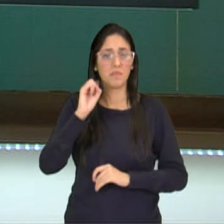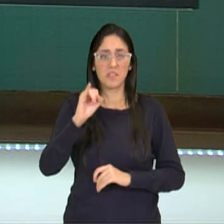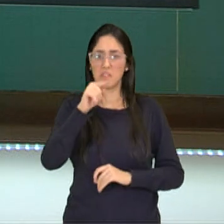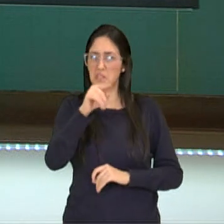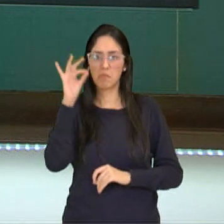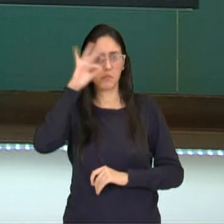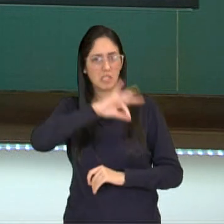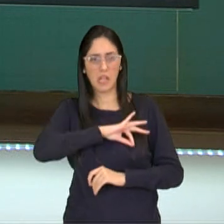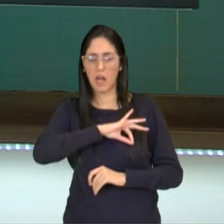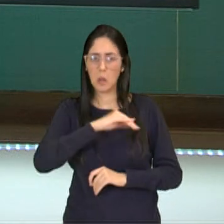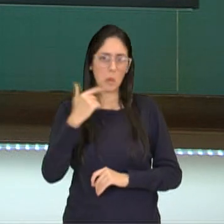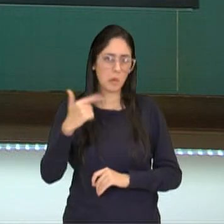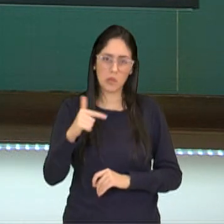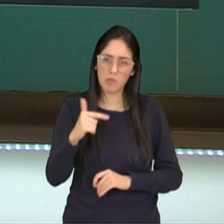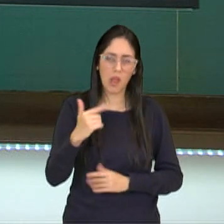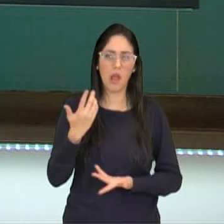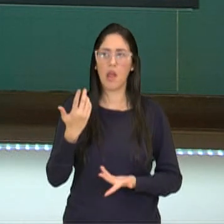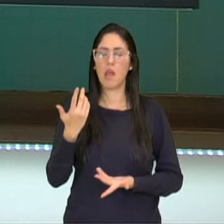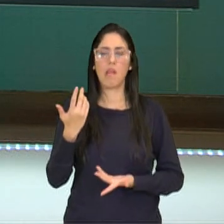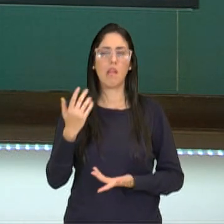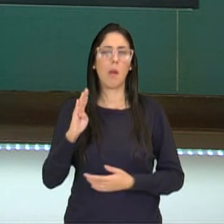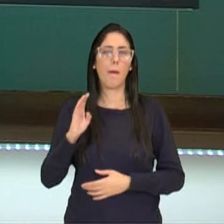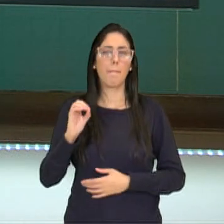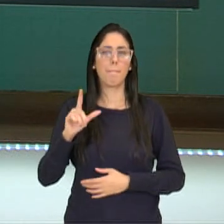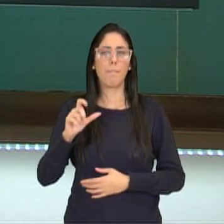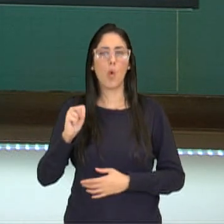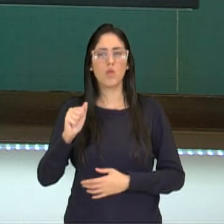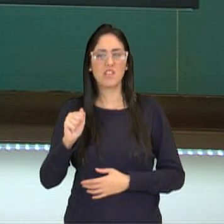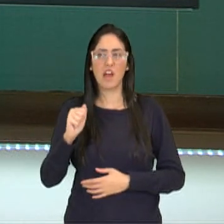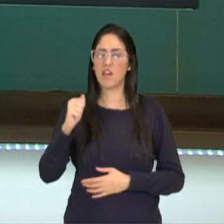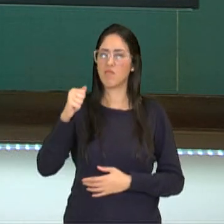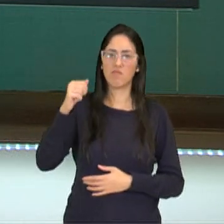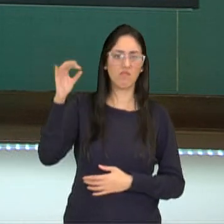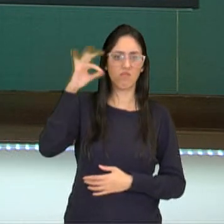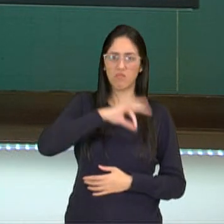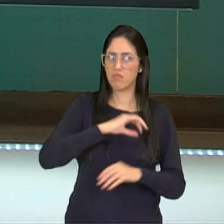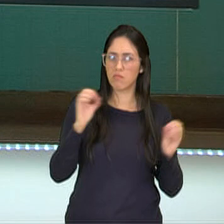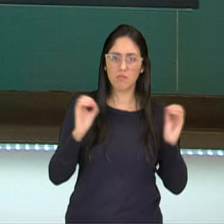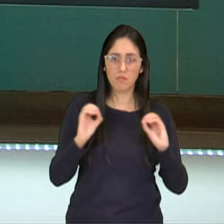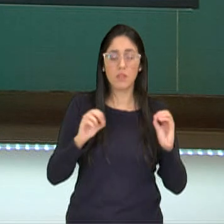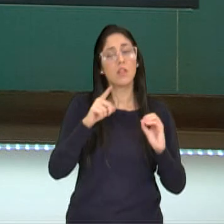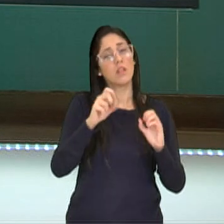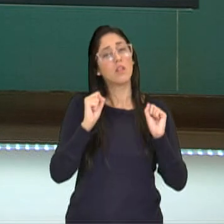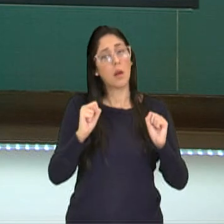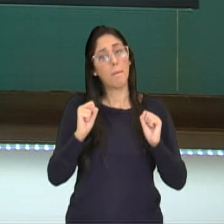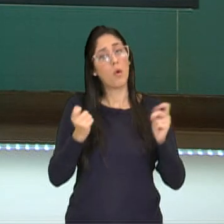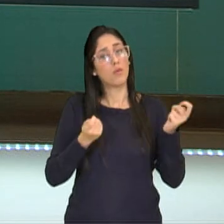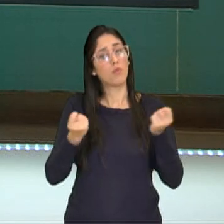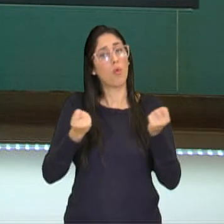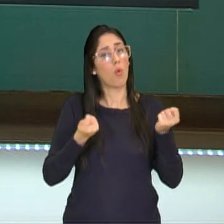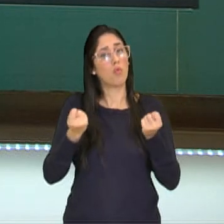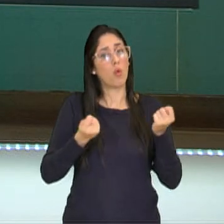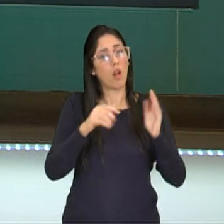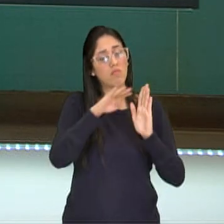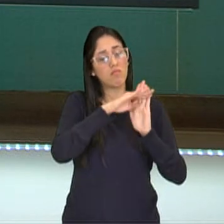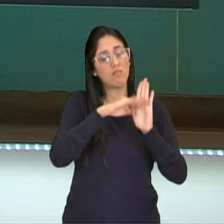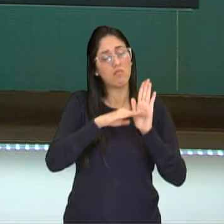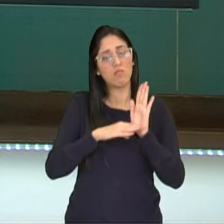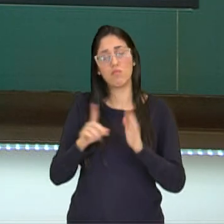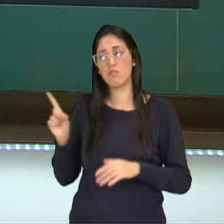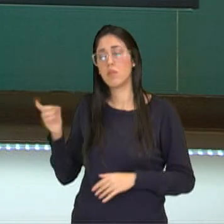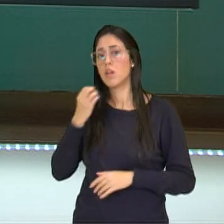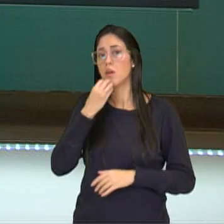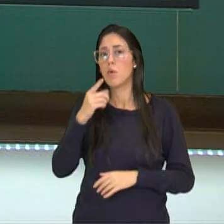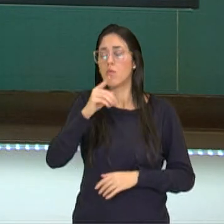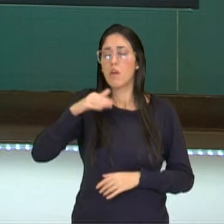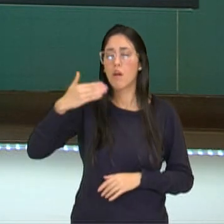um salário, uma bolsa, seja lá o que for, você já pode controlar as suas despesas. Isso já vai começar a